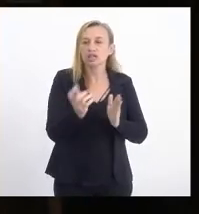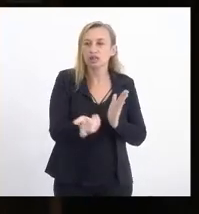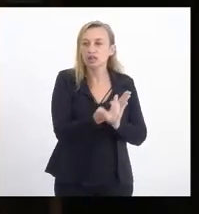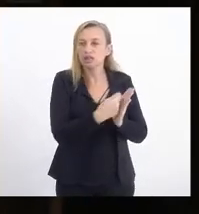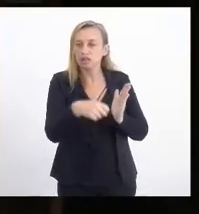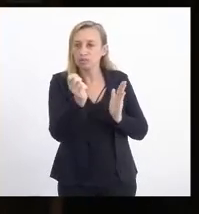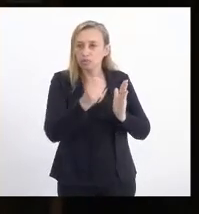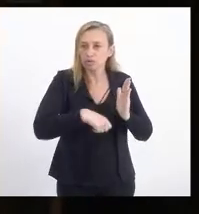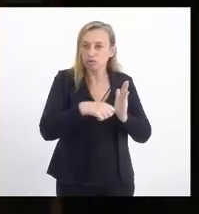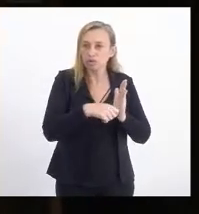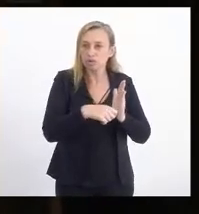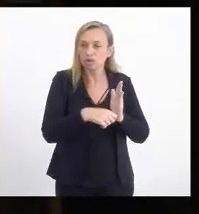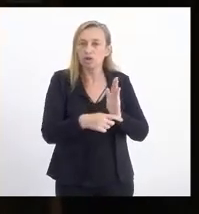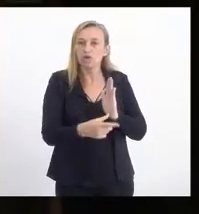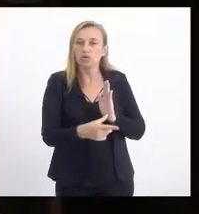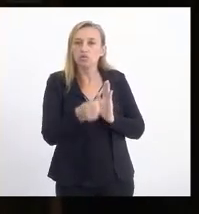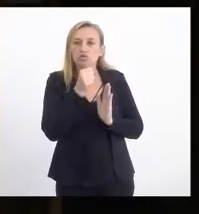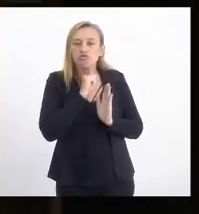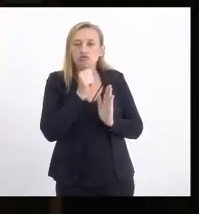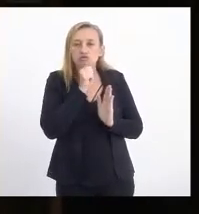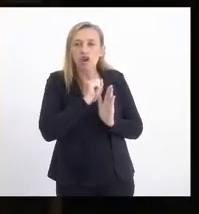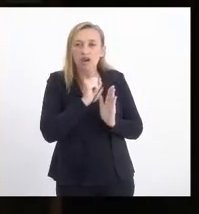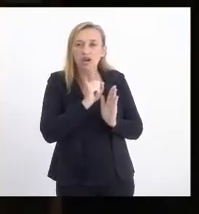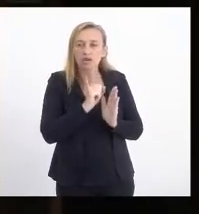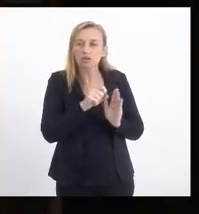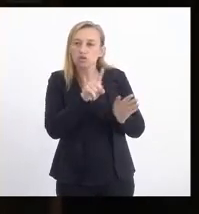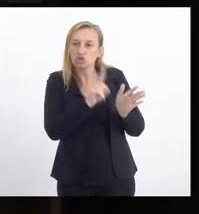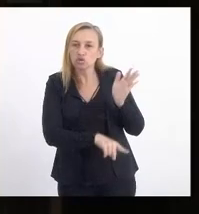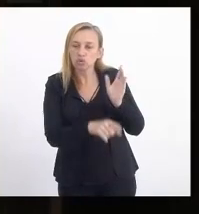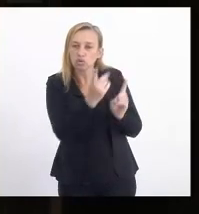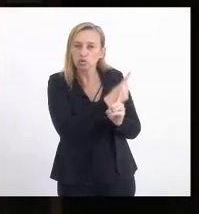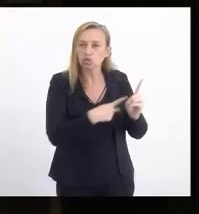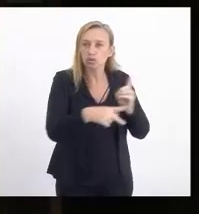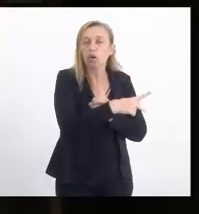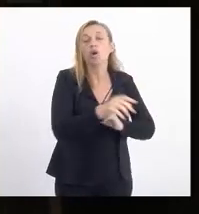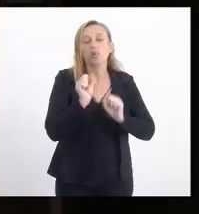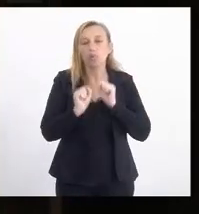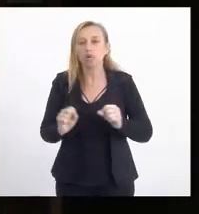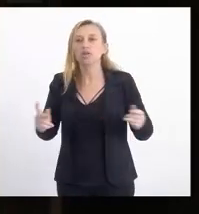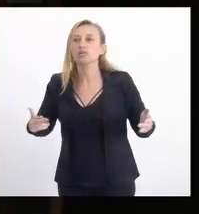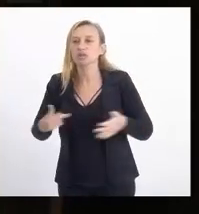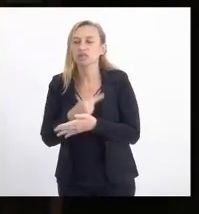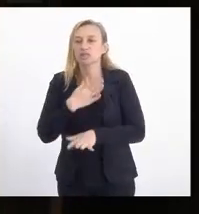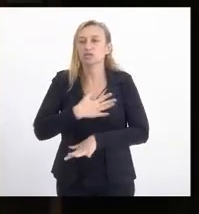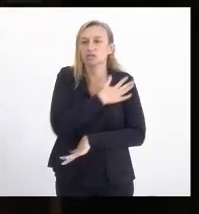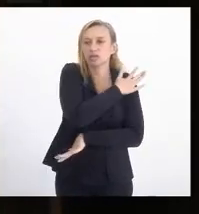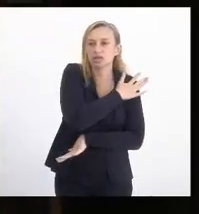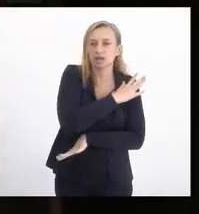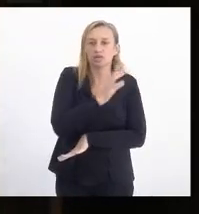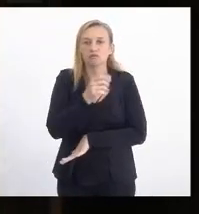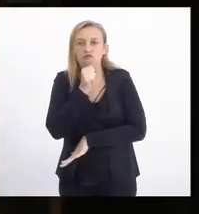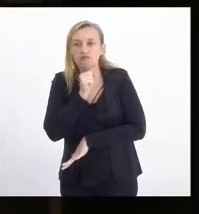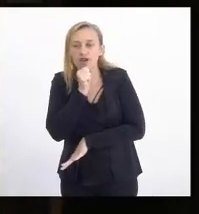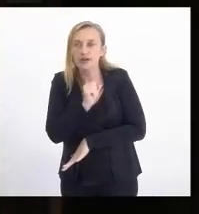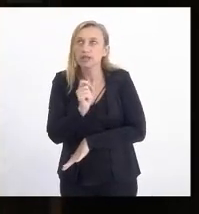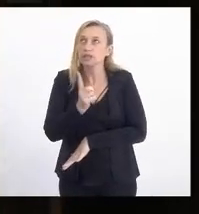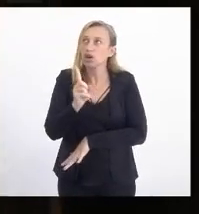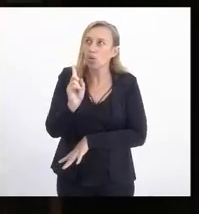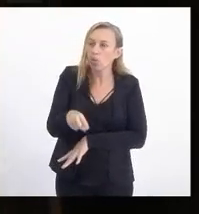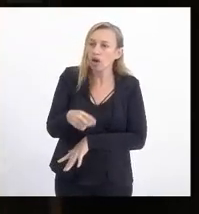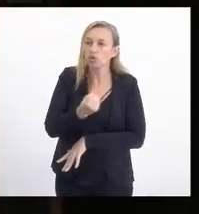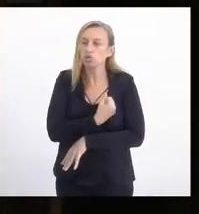do antigo desconto Rio previdência então a cor pode acontecer de algum militar que eventualmente evidentemente que não é a